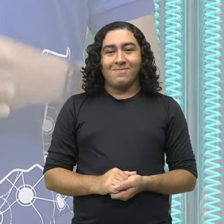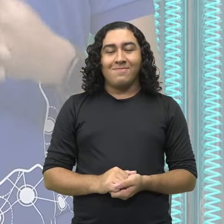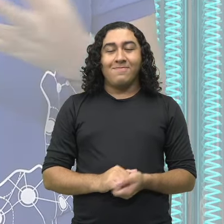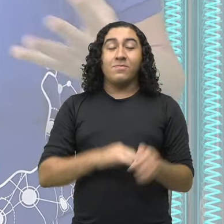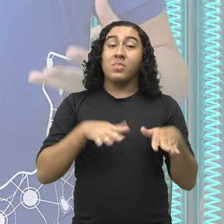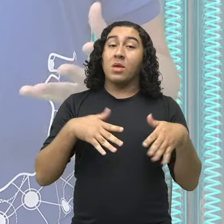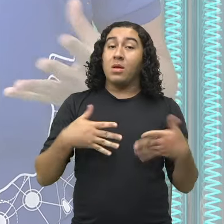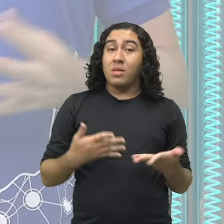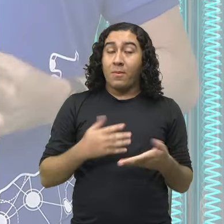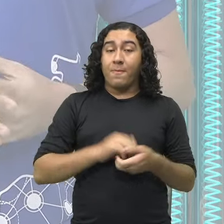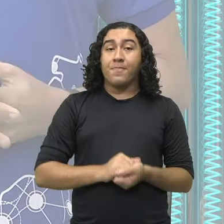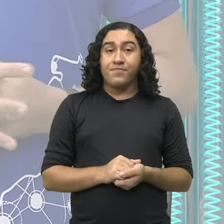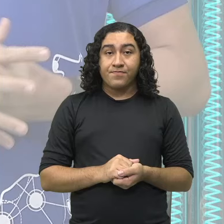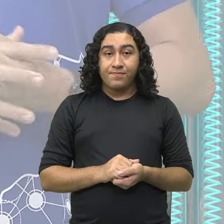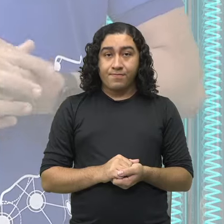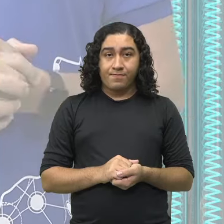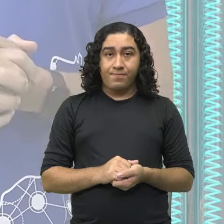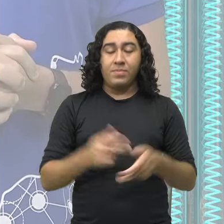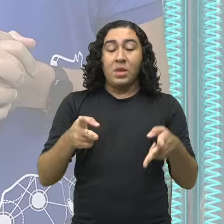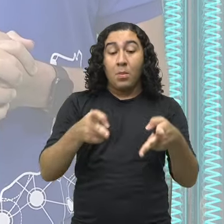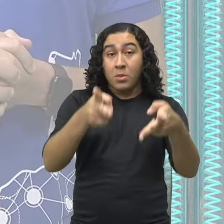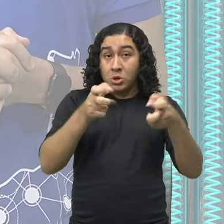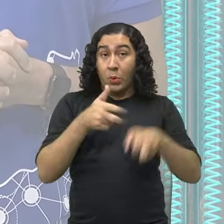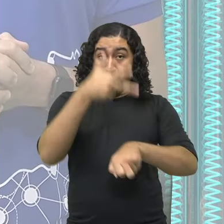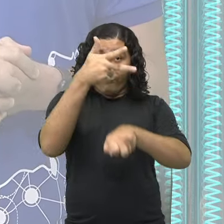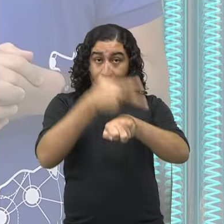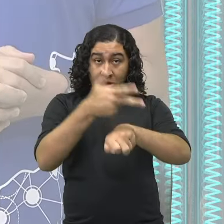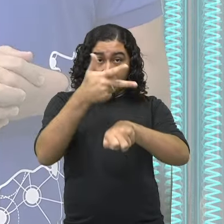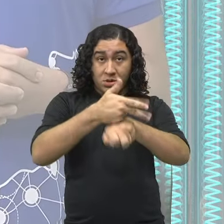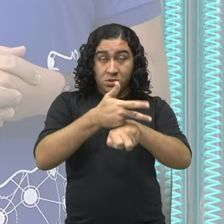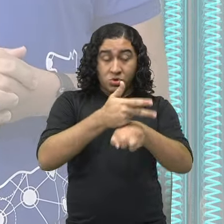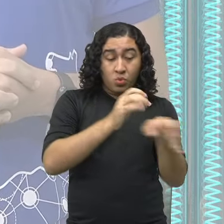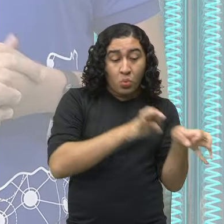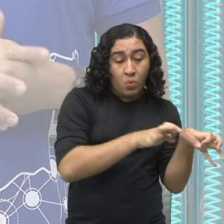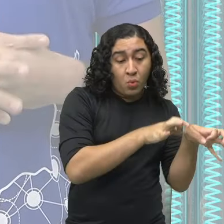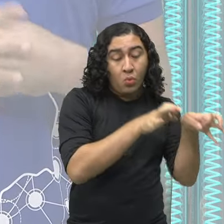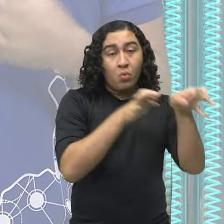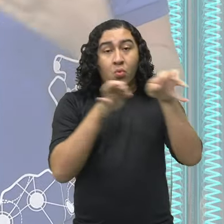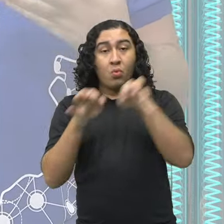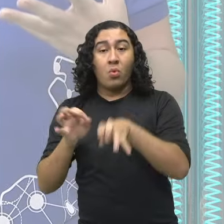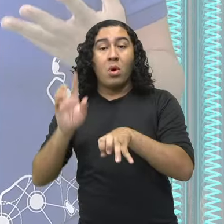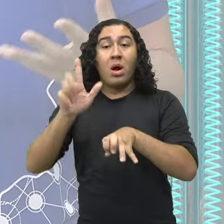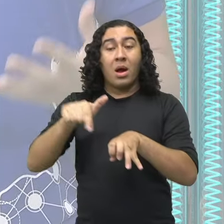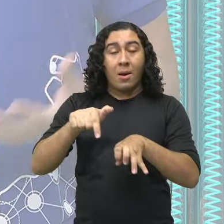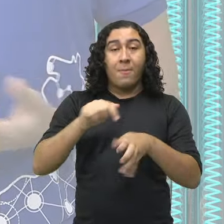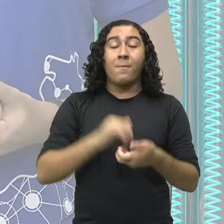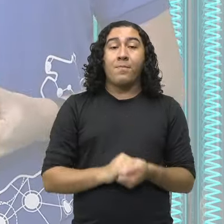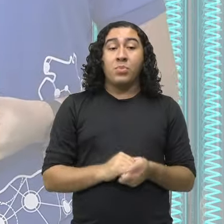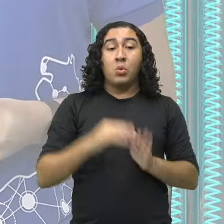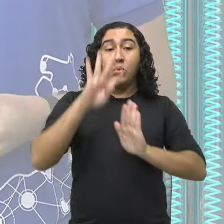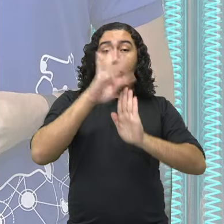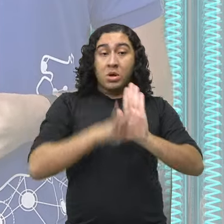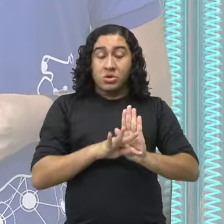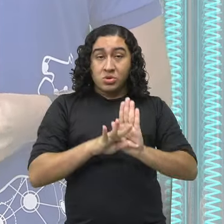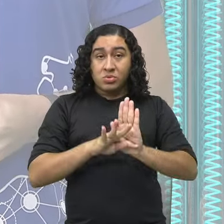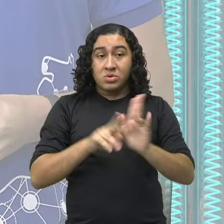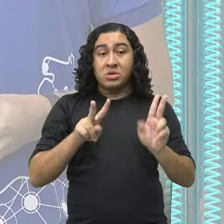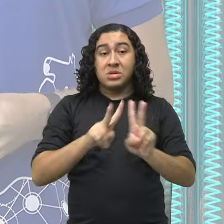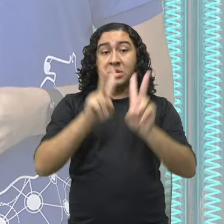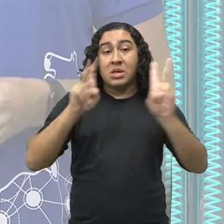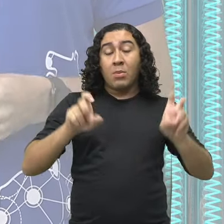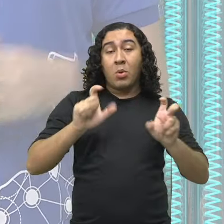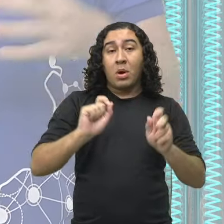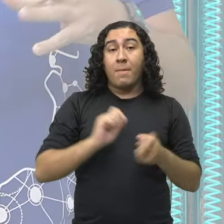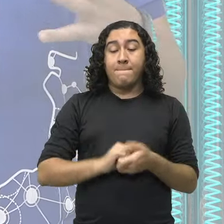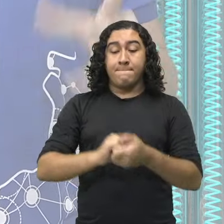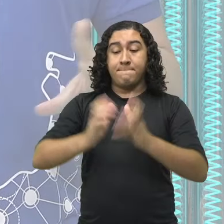Bom, nós vimos então aí o trecho de uma crônica, que tem como título aí A